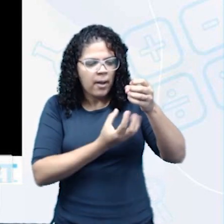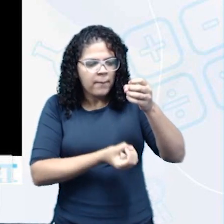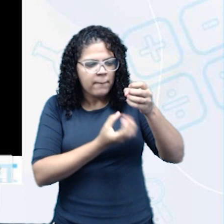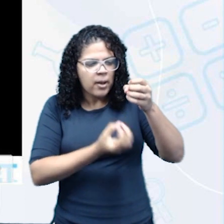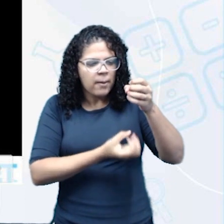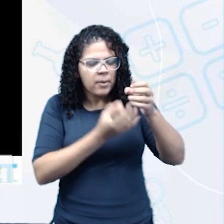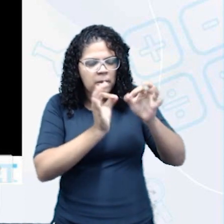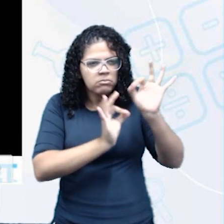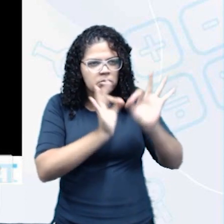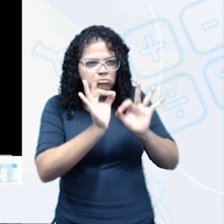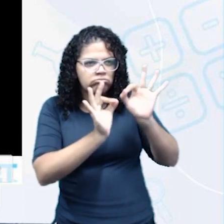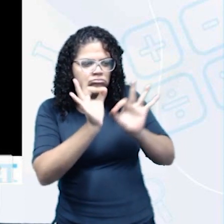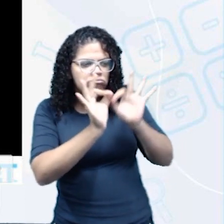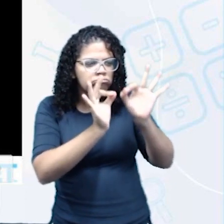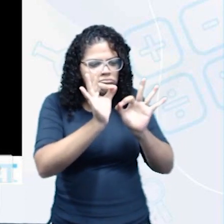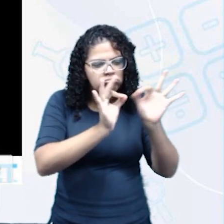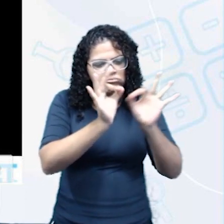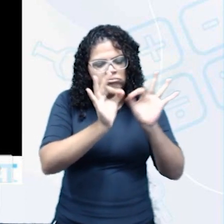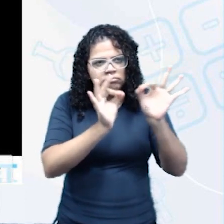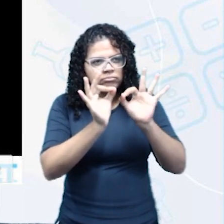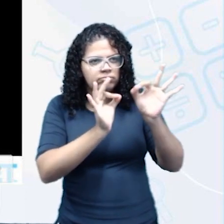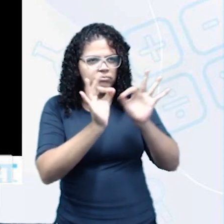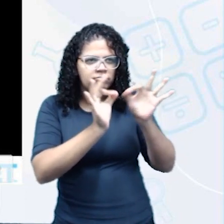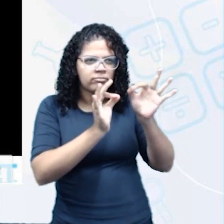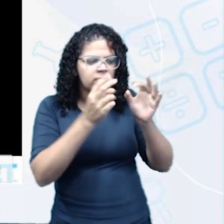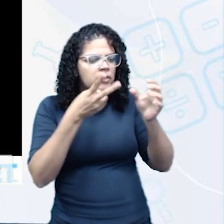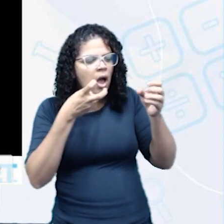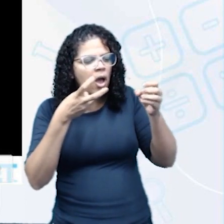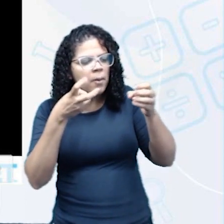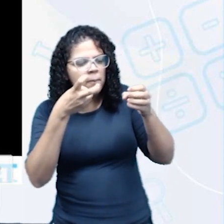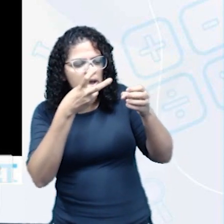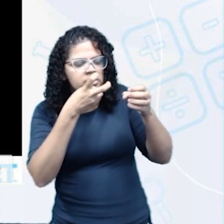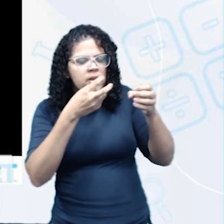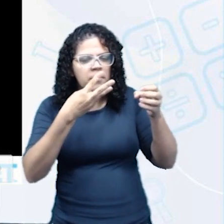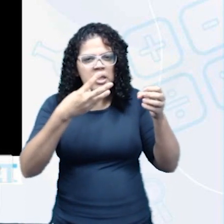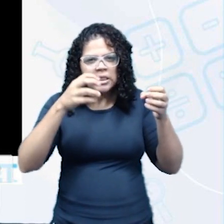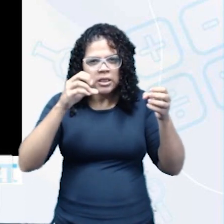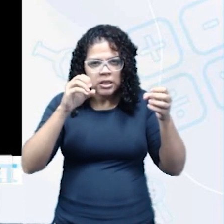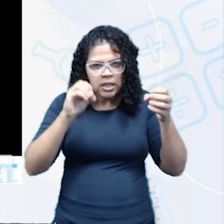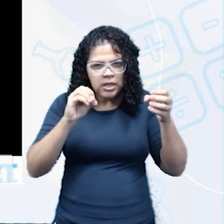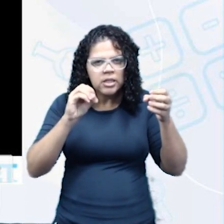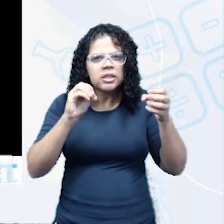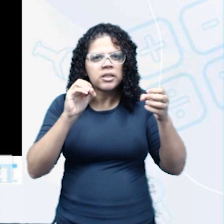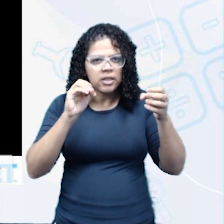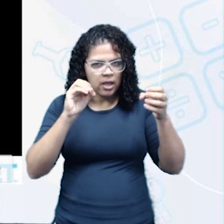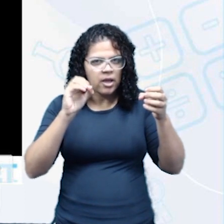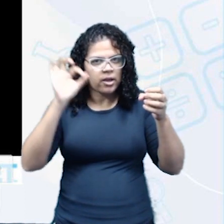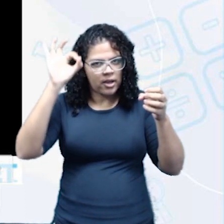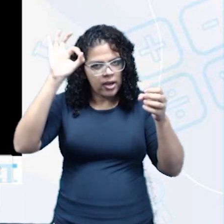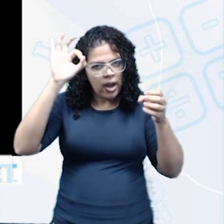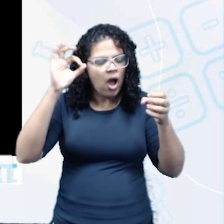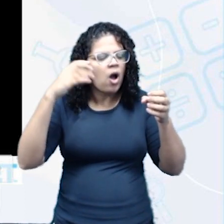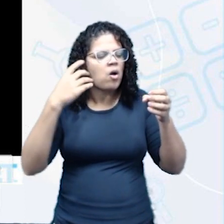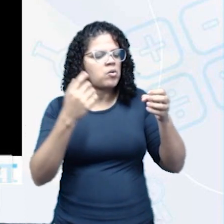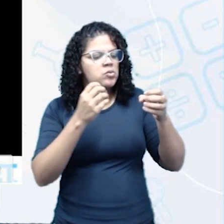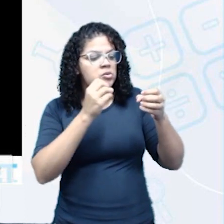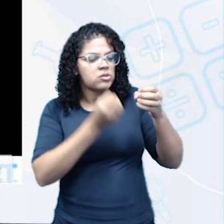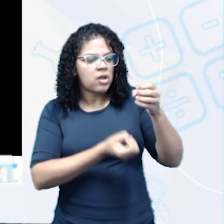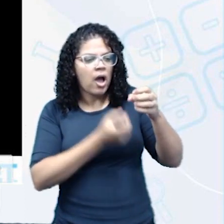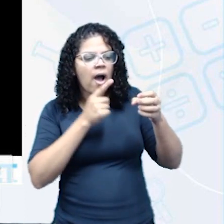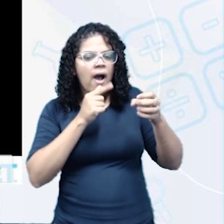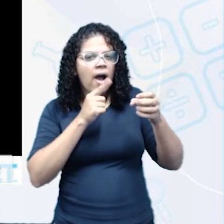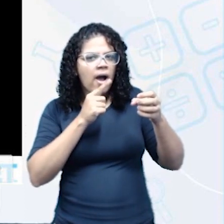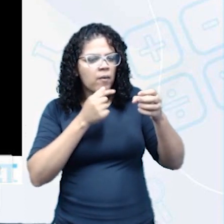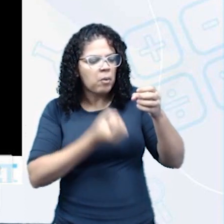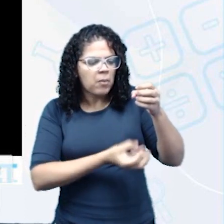comportam? Olha, a 30 graus a água ela fica em estado líquido. Veja como ela fica aí, como as